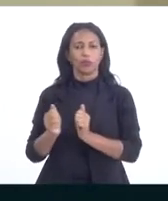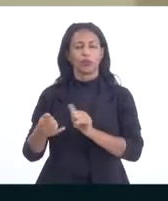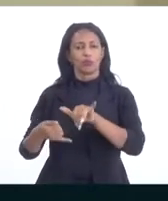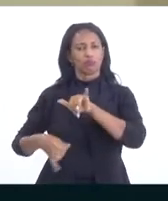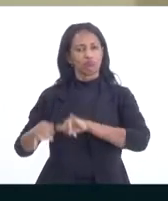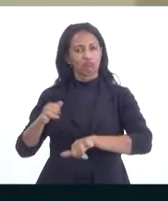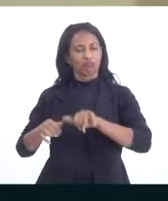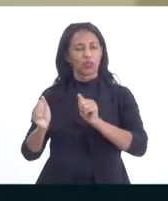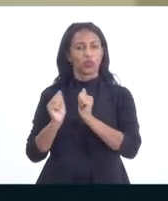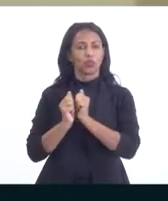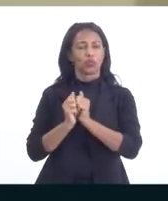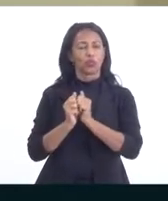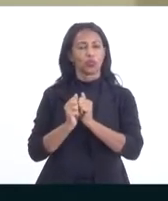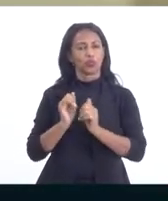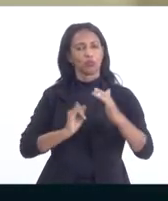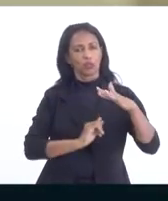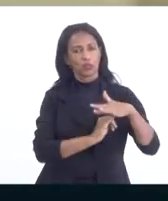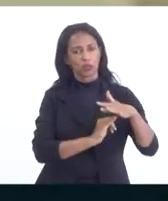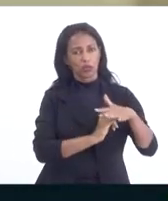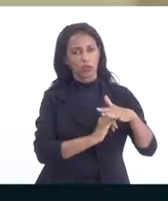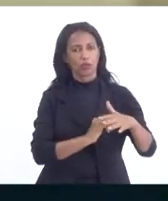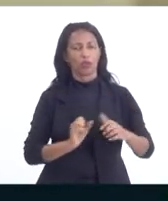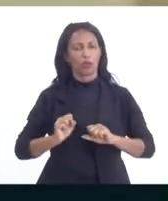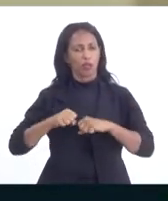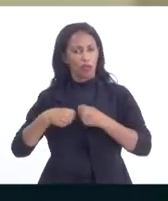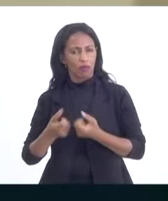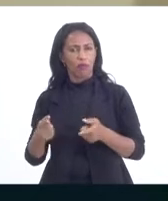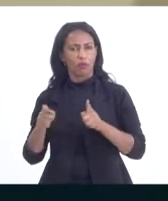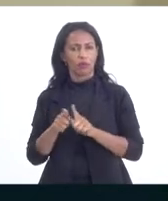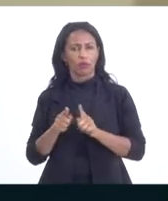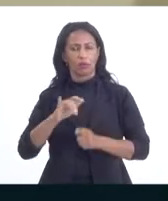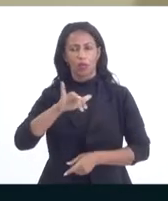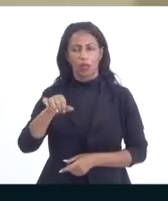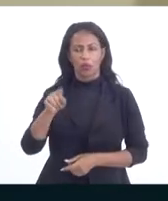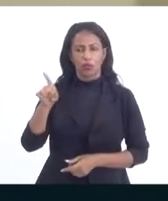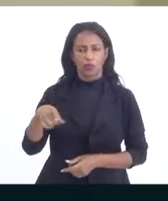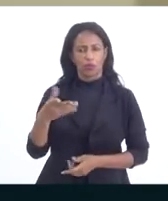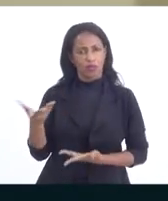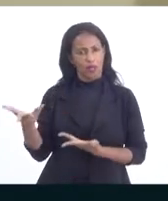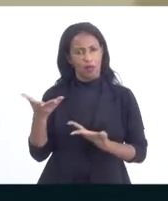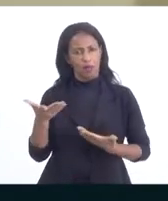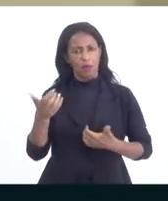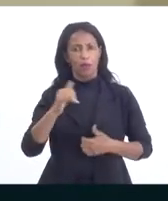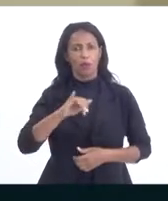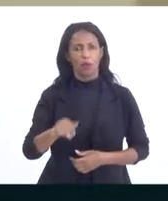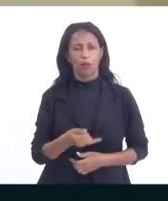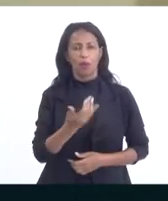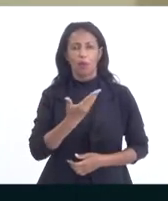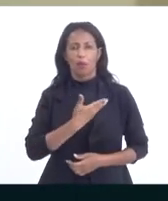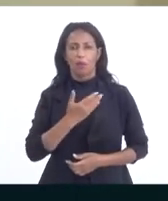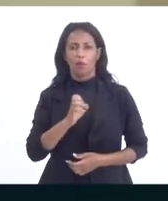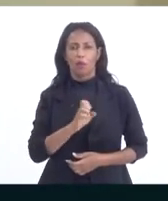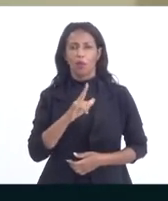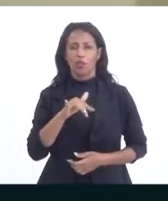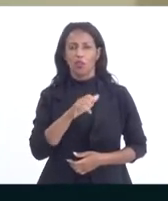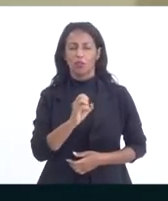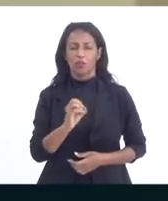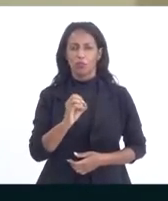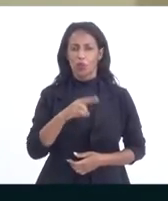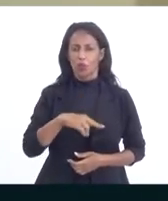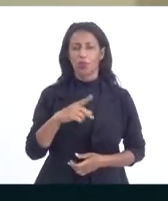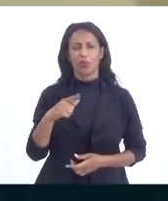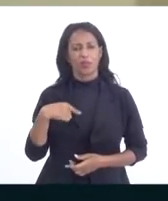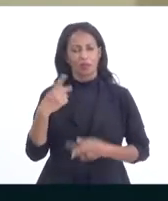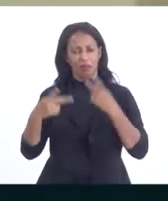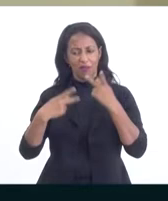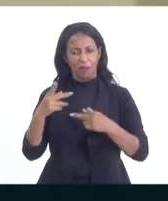das instituições, né? E aí reforço também um agradecimento ao José Magno aí pelo espaço e o meu amigo Edmilson também, que estava aí, falou